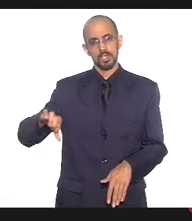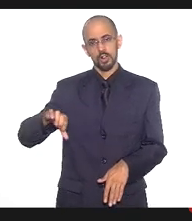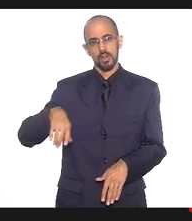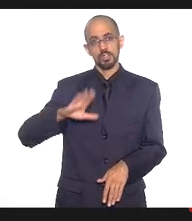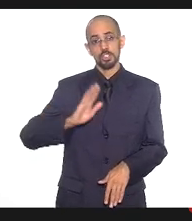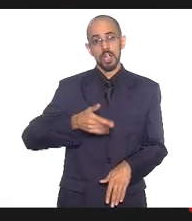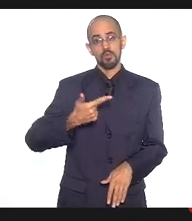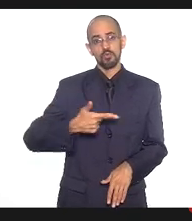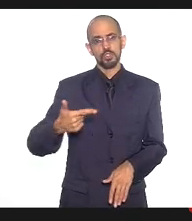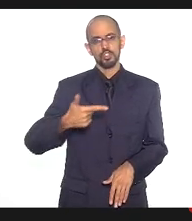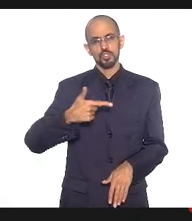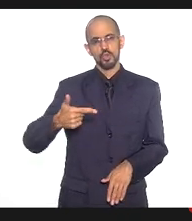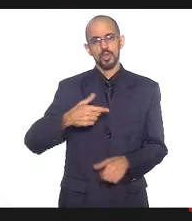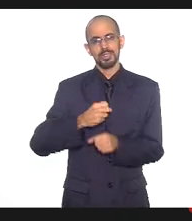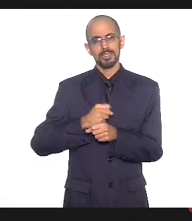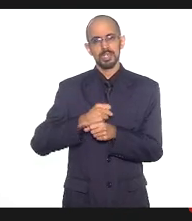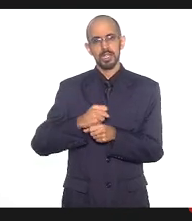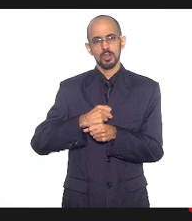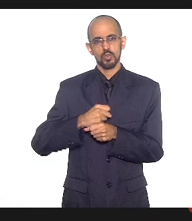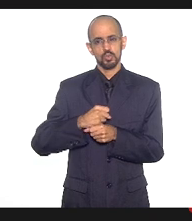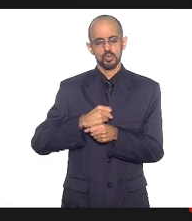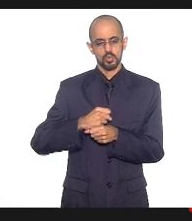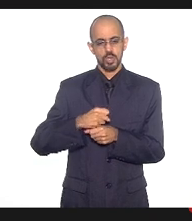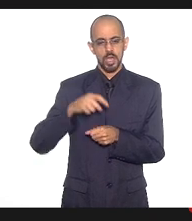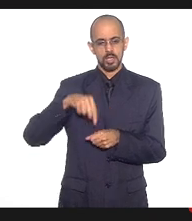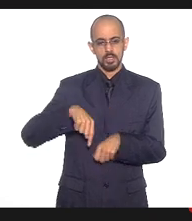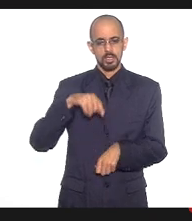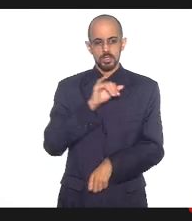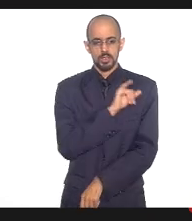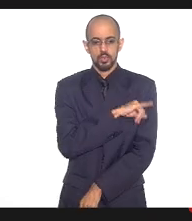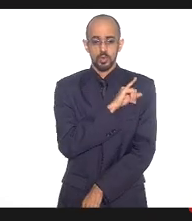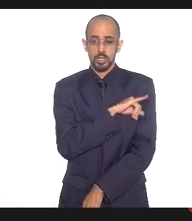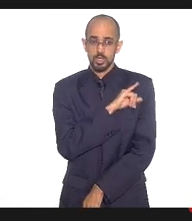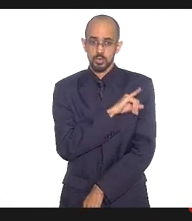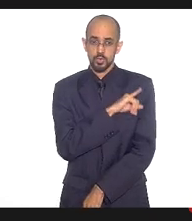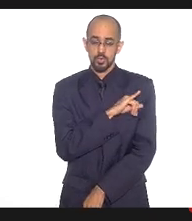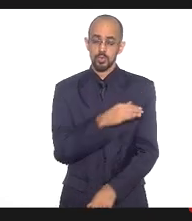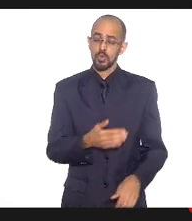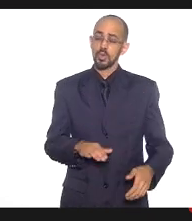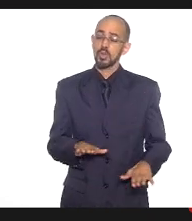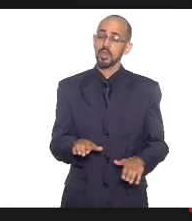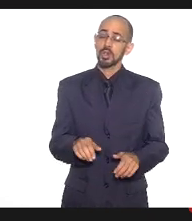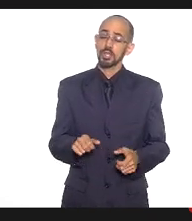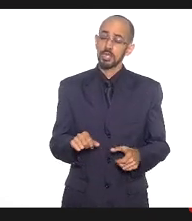22 anos de presença aqui no Brasil, e especificamente no Rio de Janeiro,